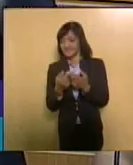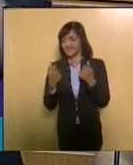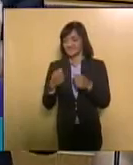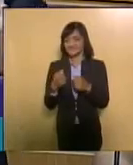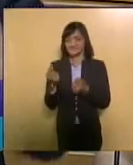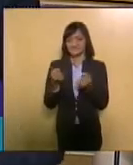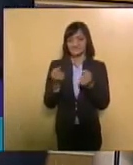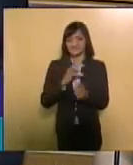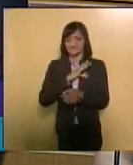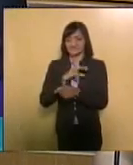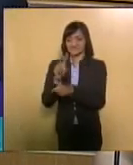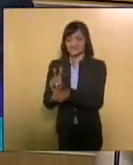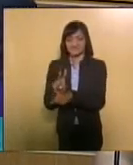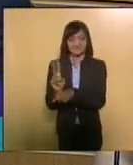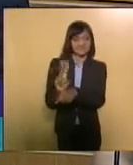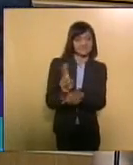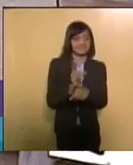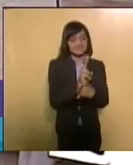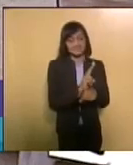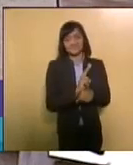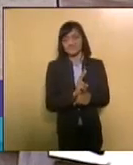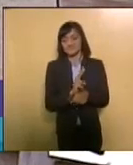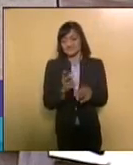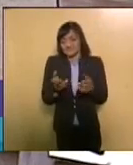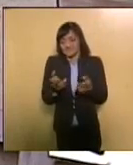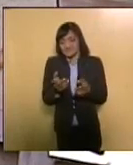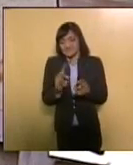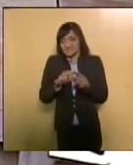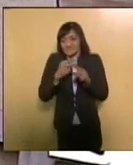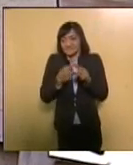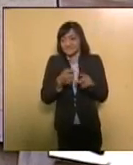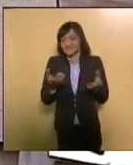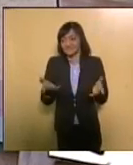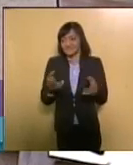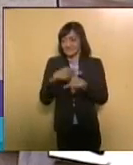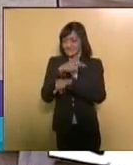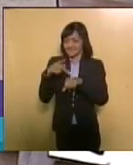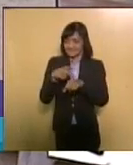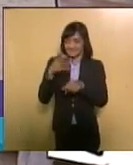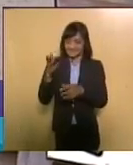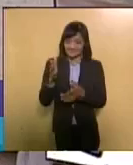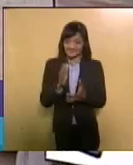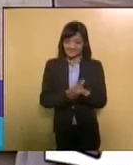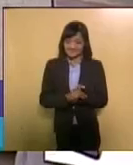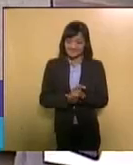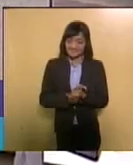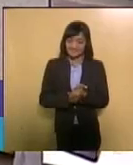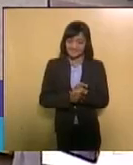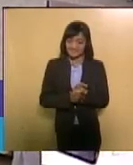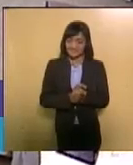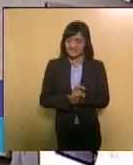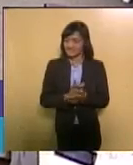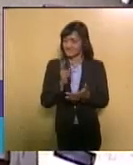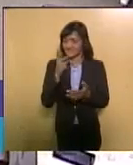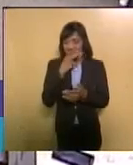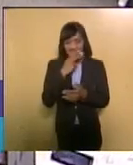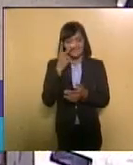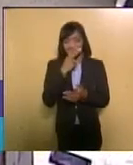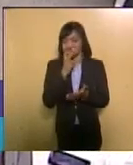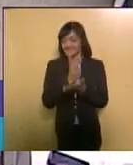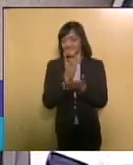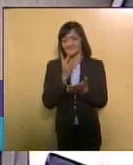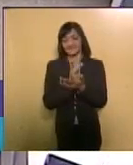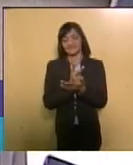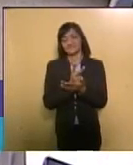ali fazer isso agora aumentaram a dose botaram um tanque no meio da praça lá mas mas é sempre a mesma história então